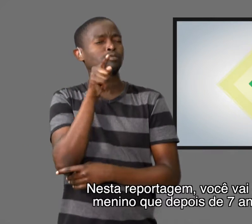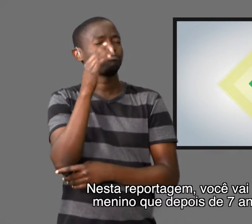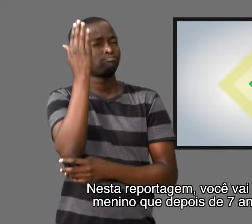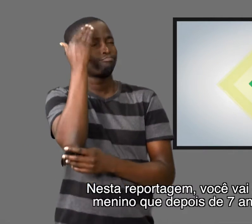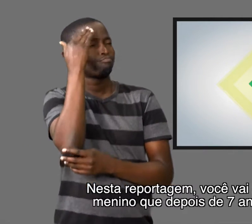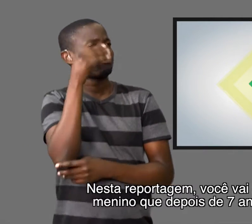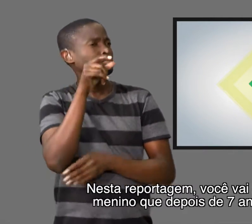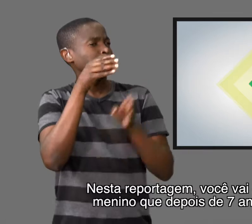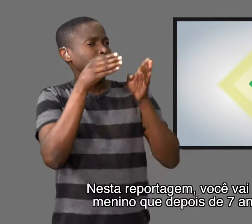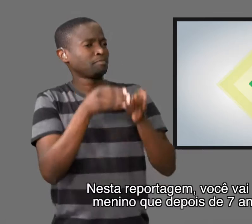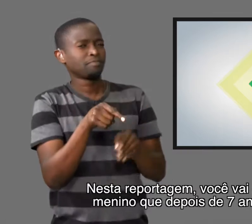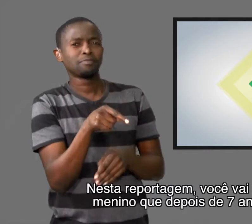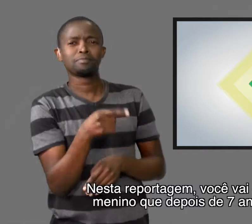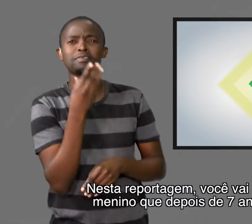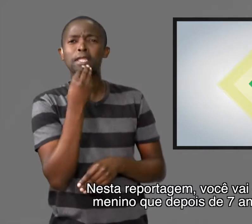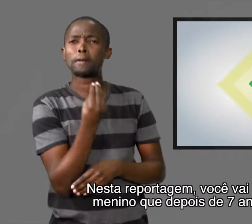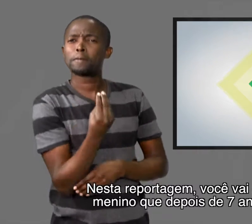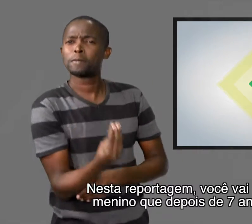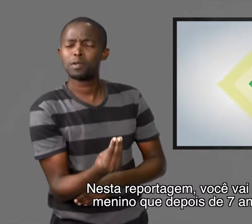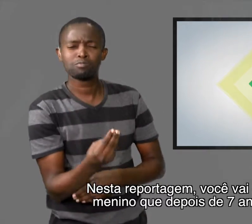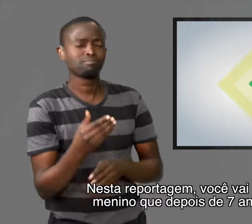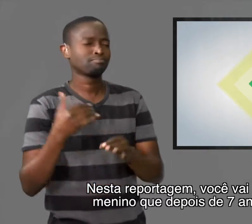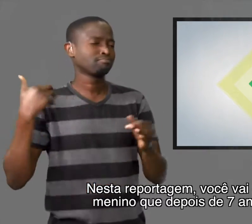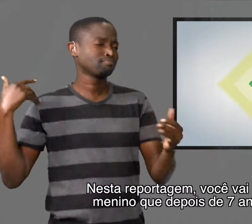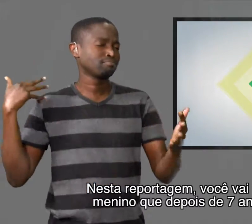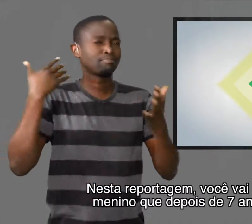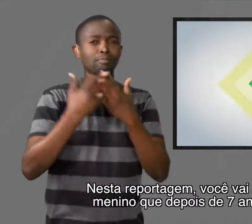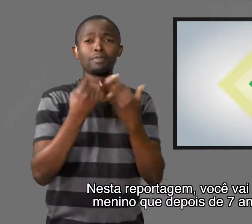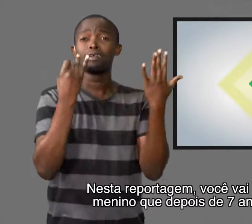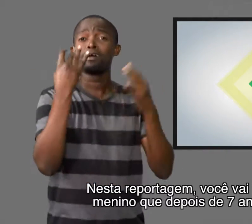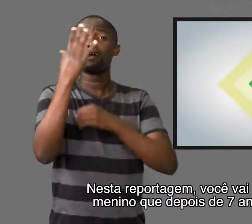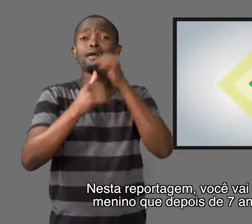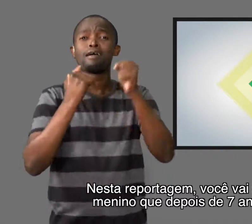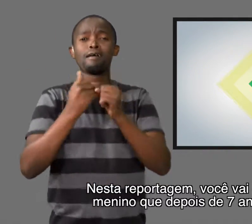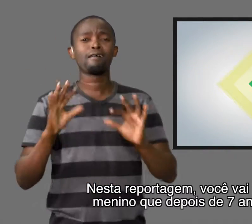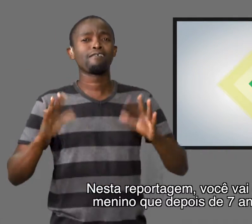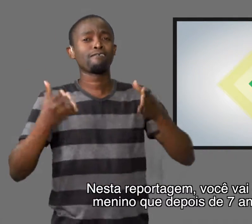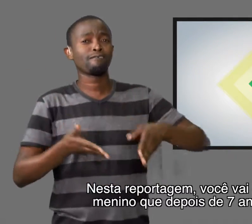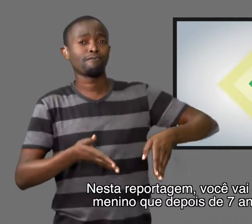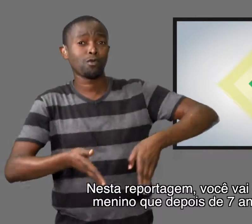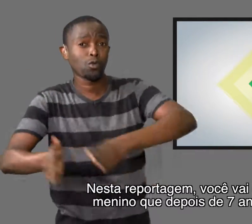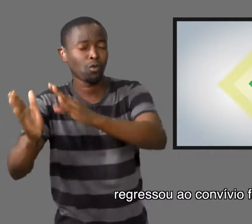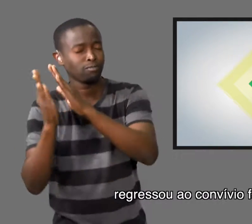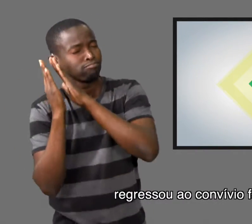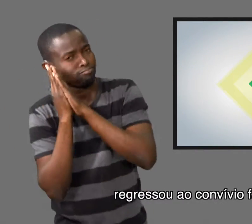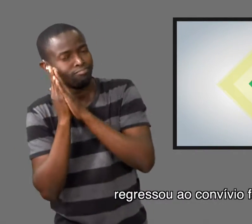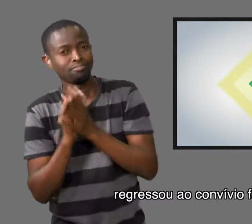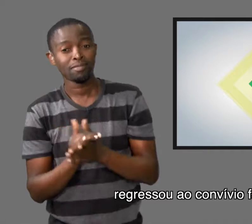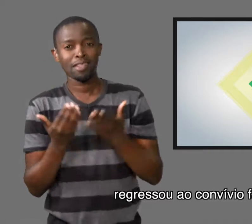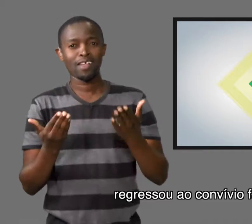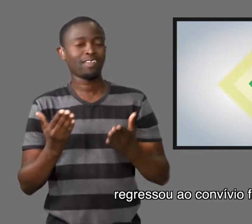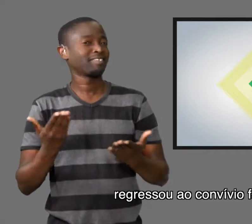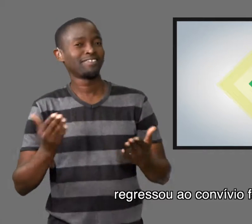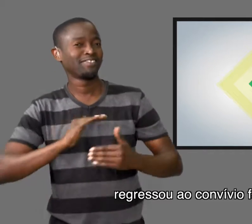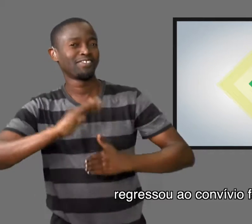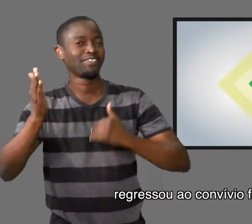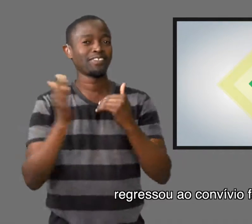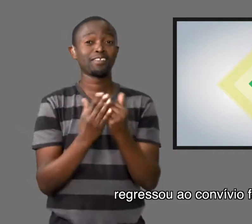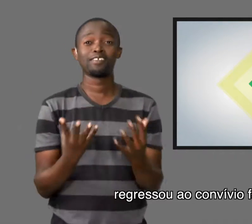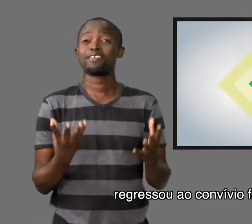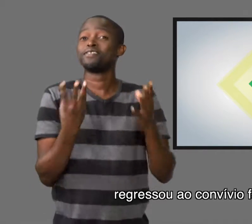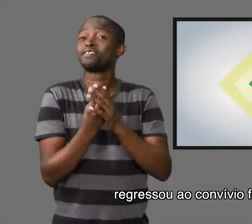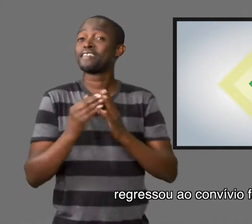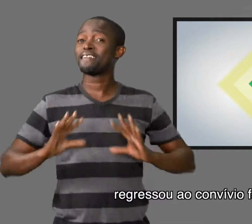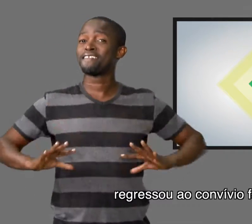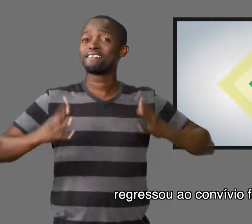Nesta reportagem, você vai conhecer o menino que, depois de 7 anos na rua, regressou ao